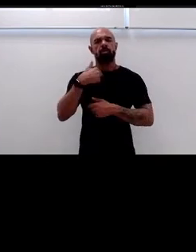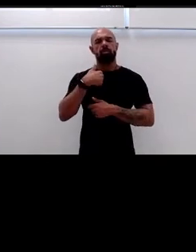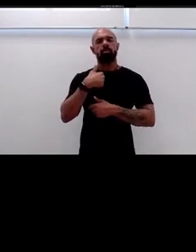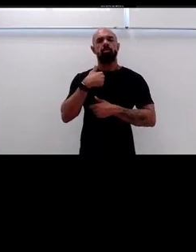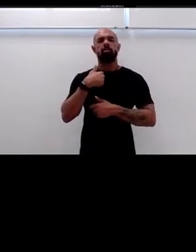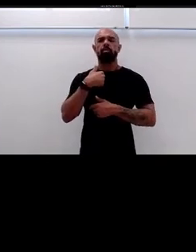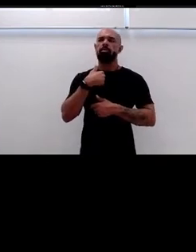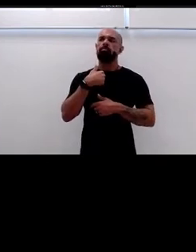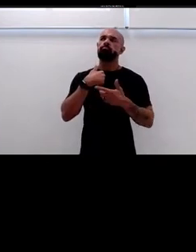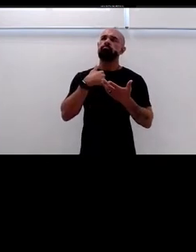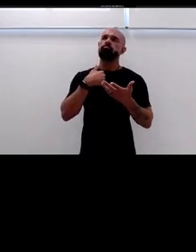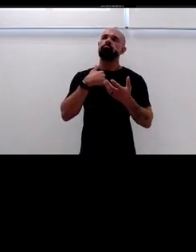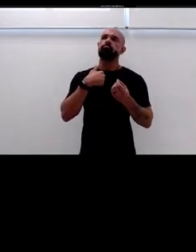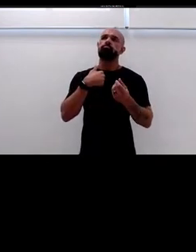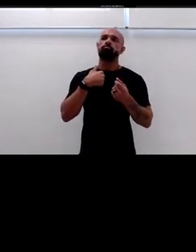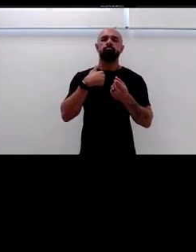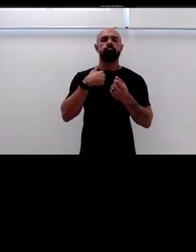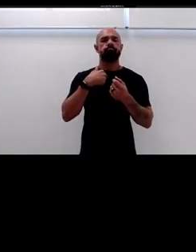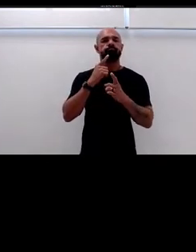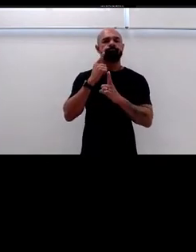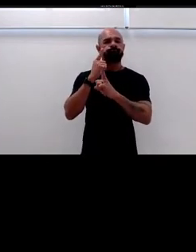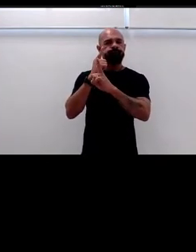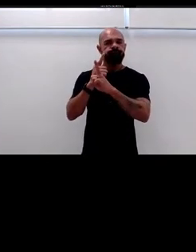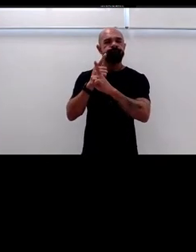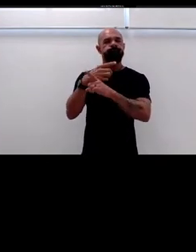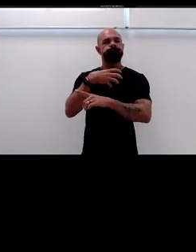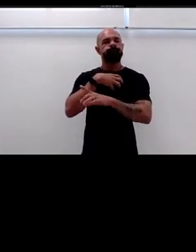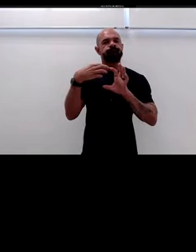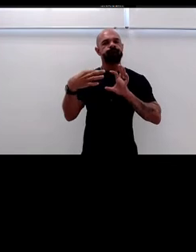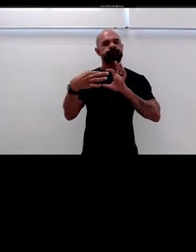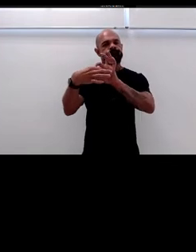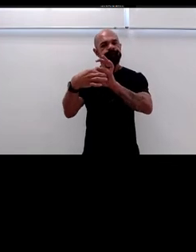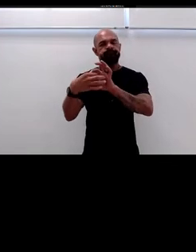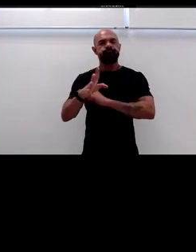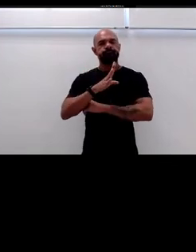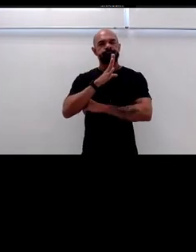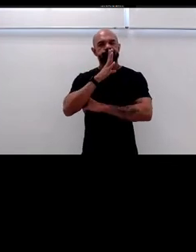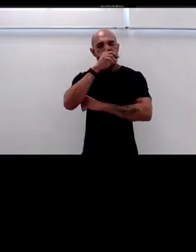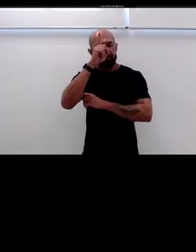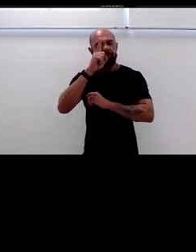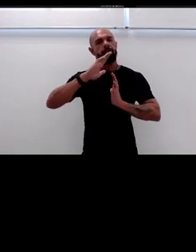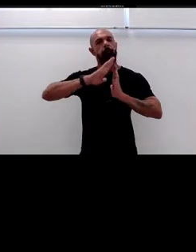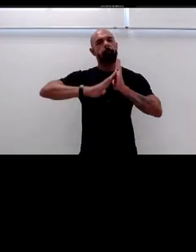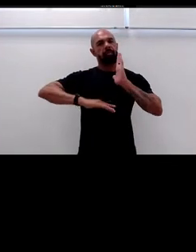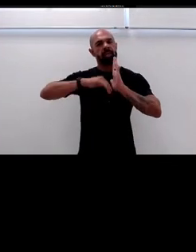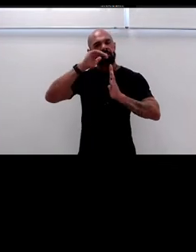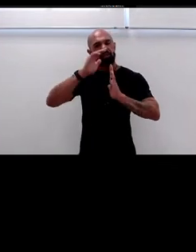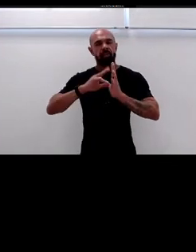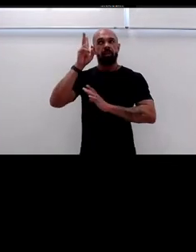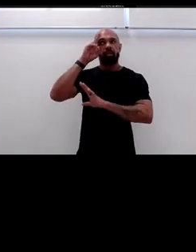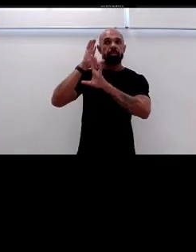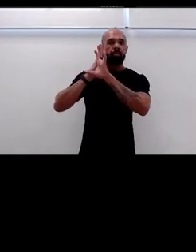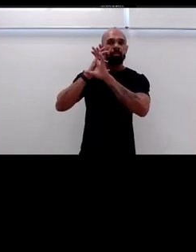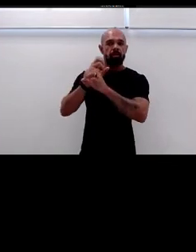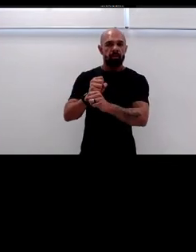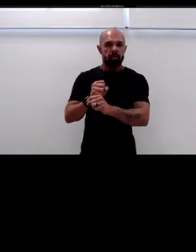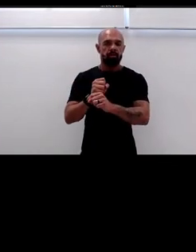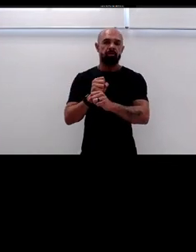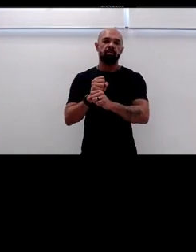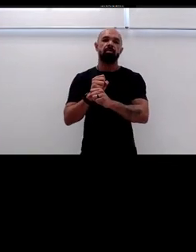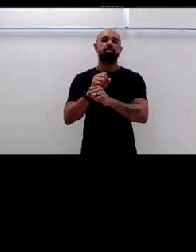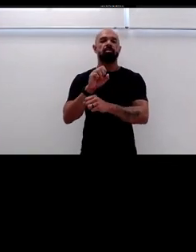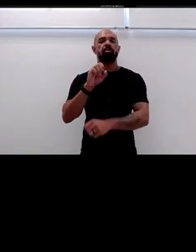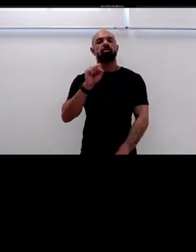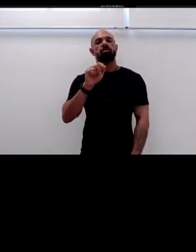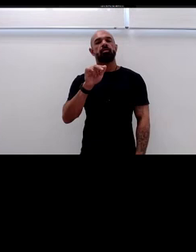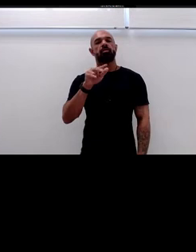me deparei ou tropecei sobre as pinturas e a história de Davi Alfaro Siqueiros, né, que foi